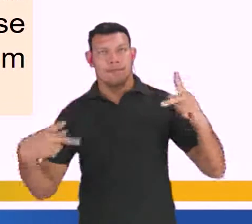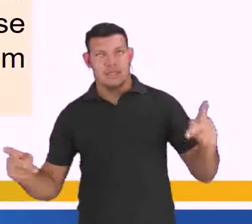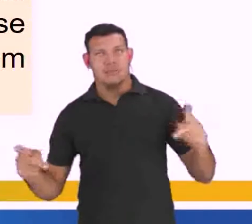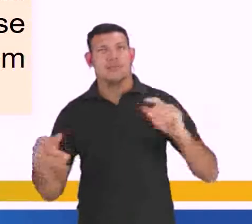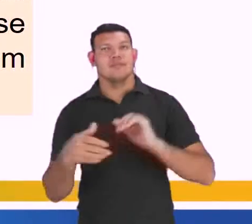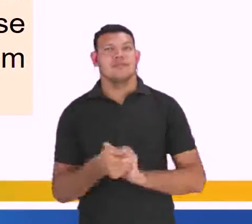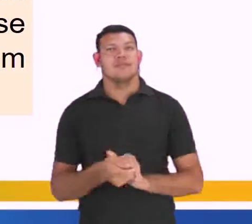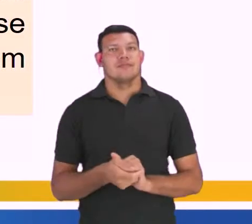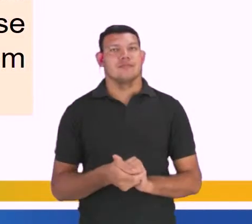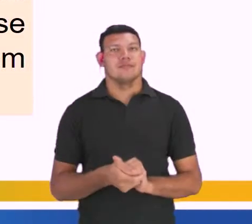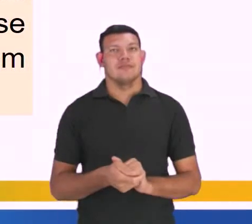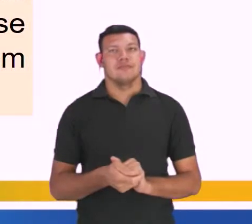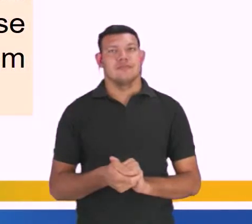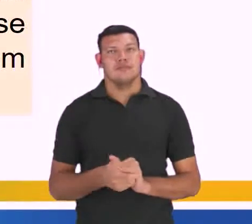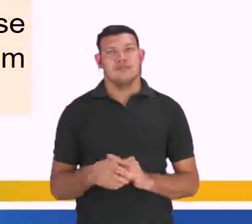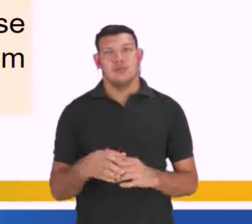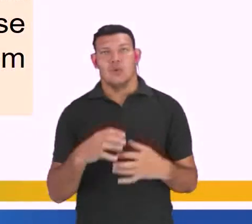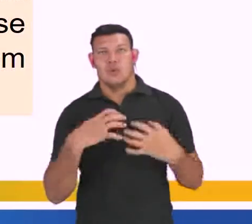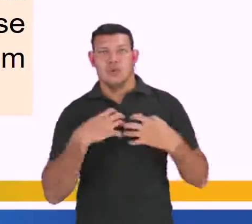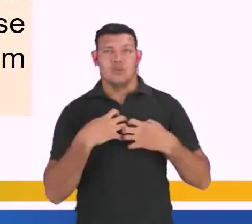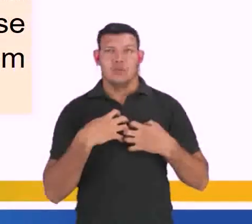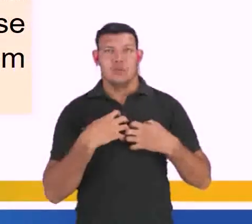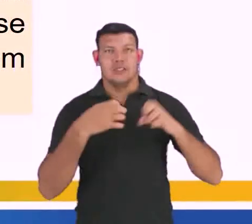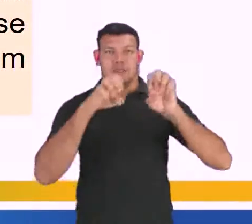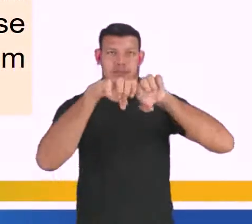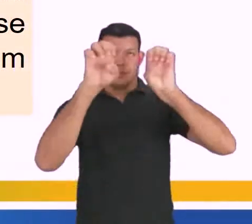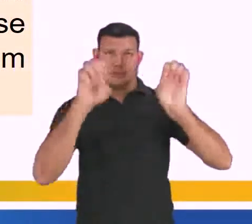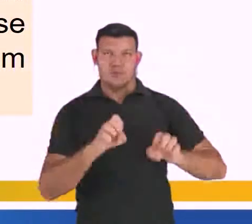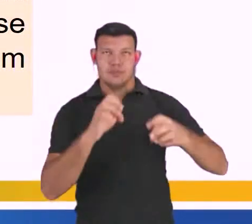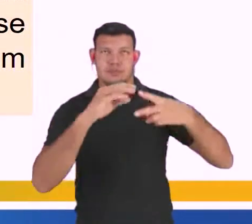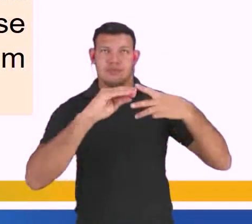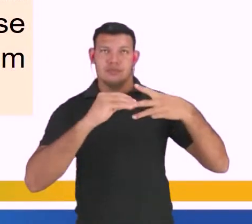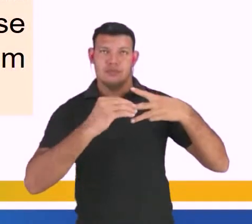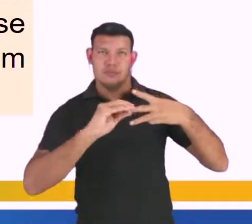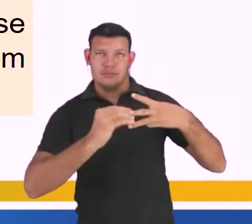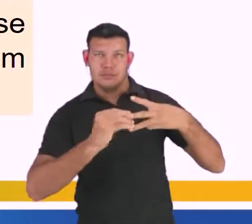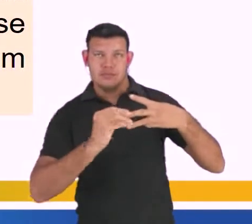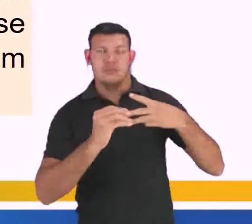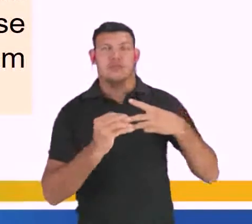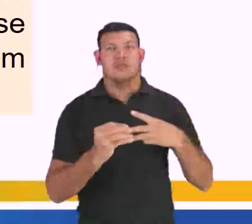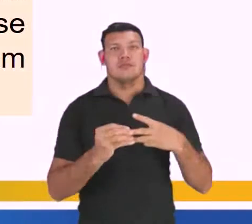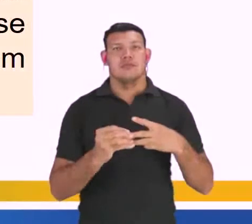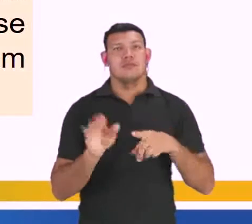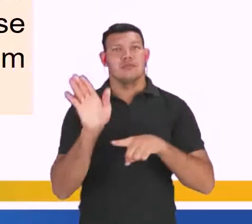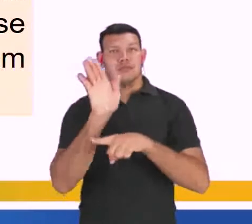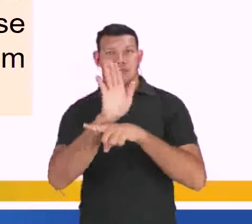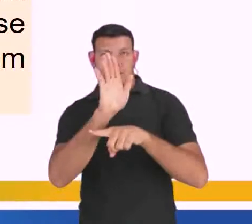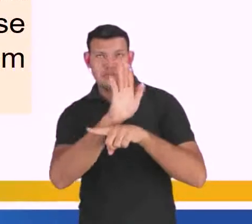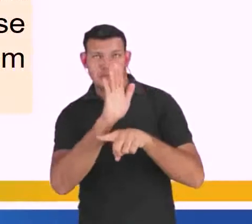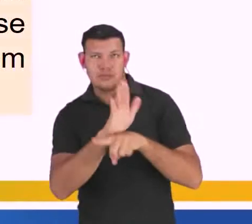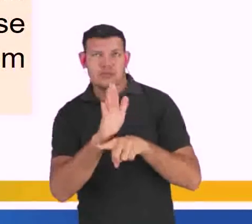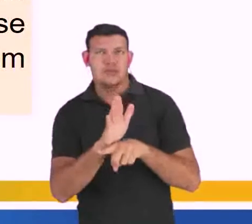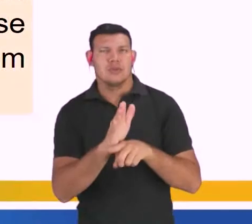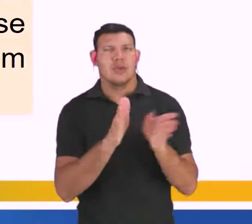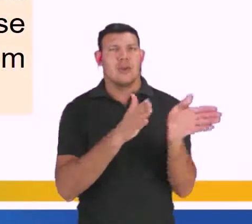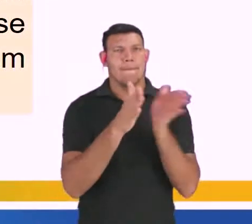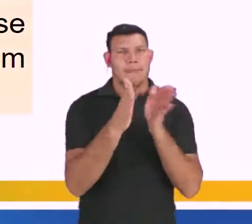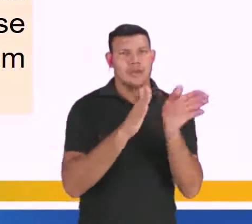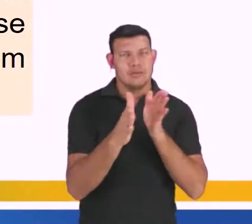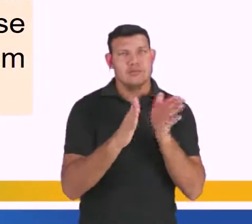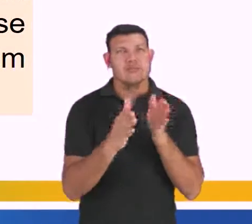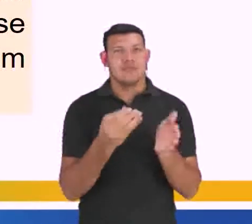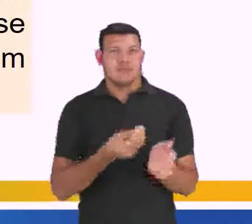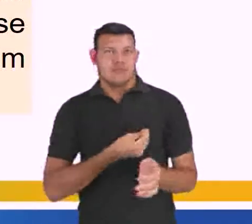elas determinam a forma e a estrutura das células que coordenam quase todo o